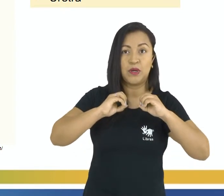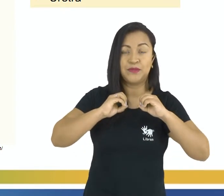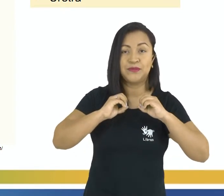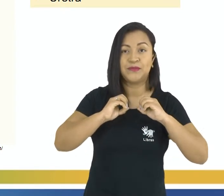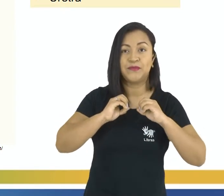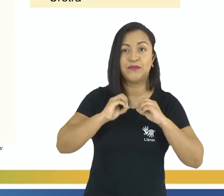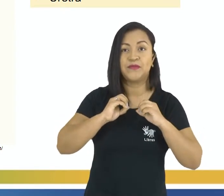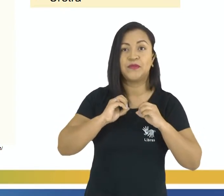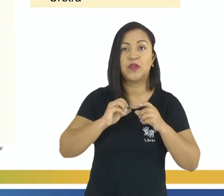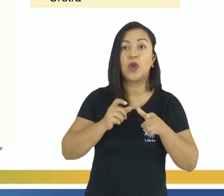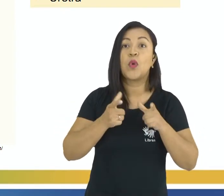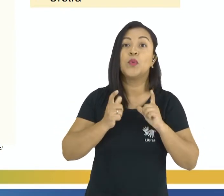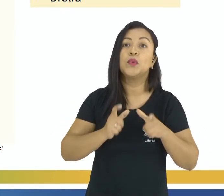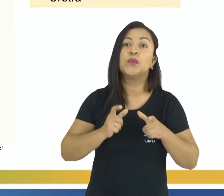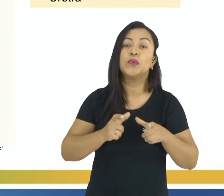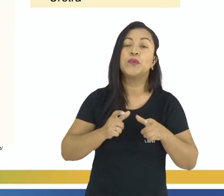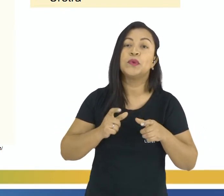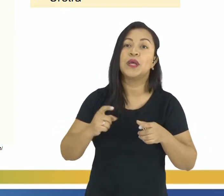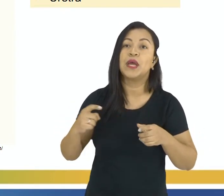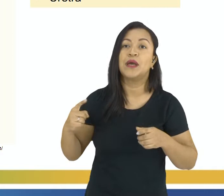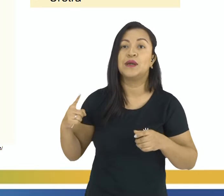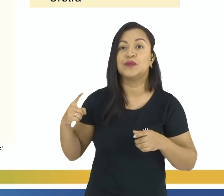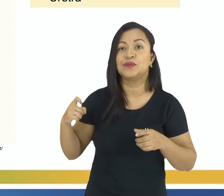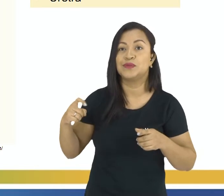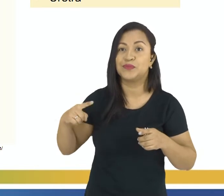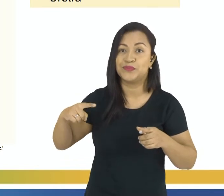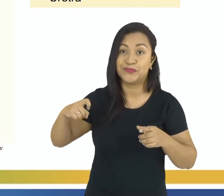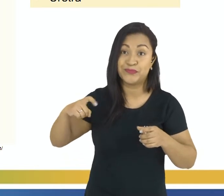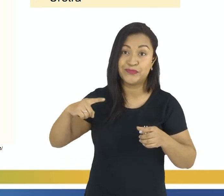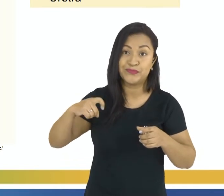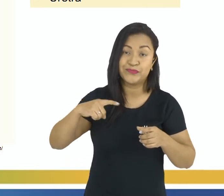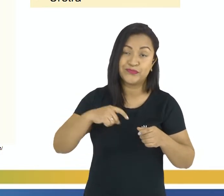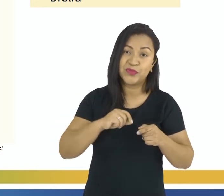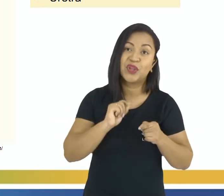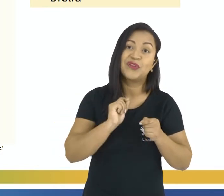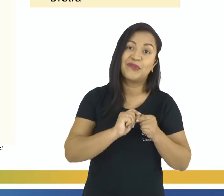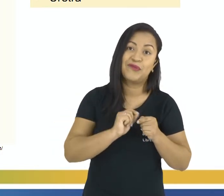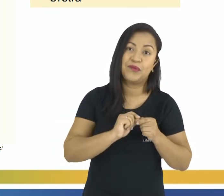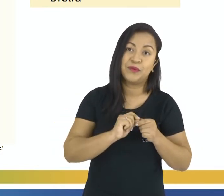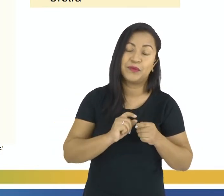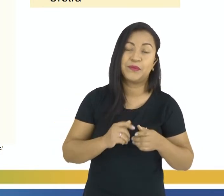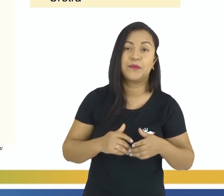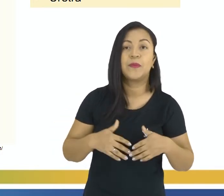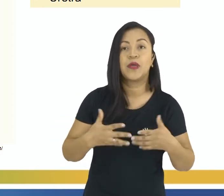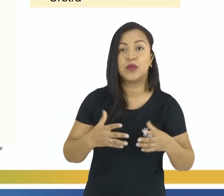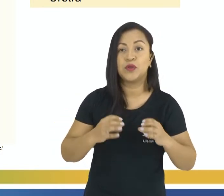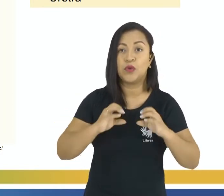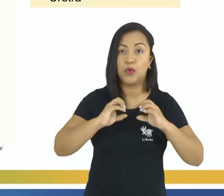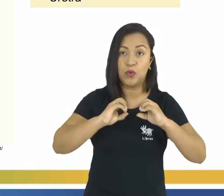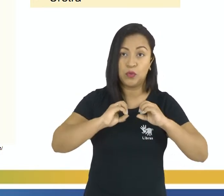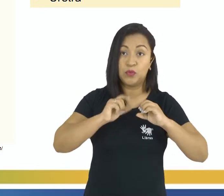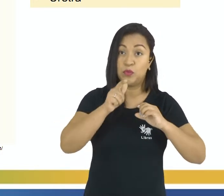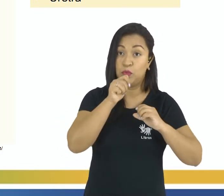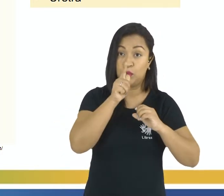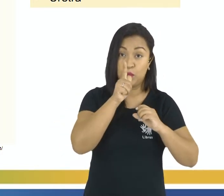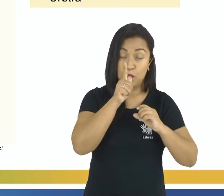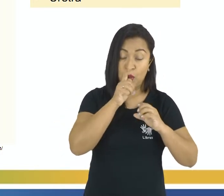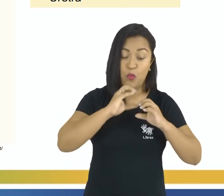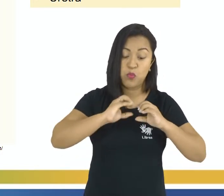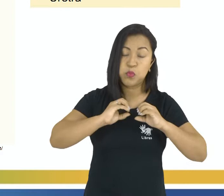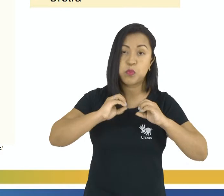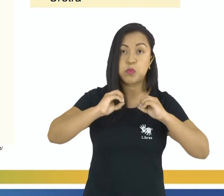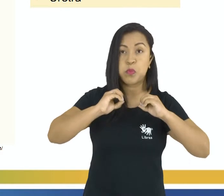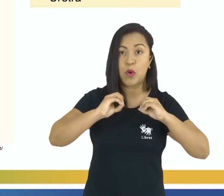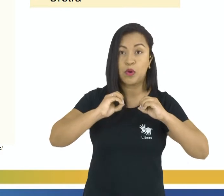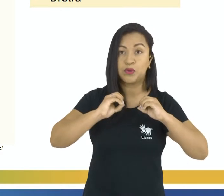os espermatozoides, que são os gametas masculinos, eles vão ser produzidos. Então, dentro dos testículos, a gente tem o que nós chamamos